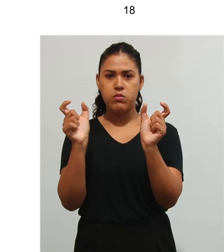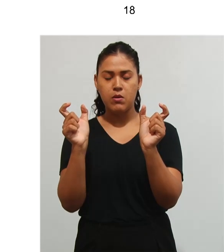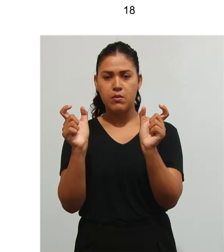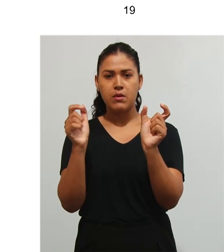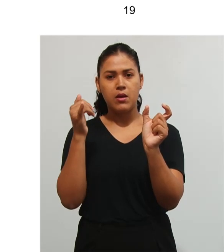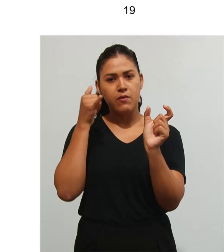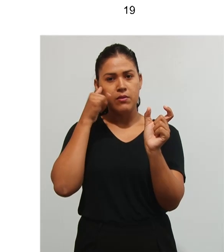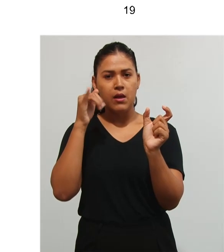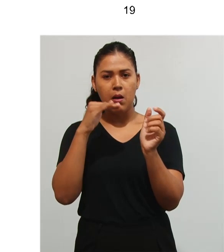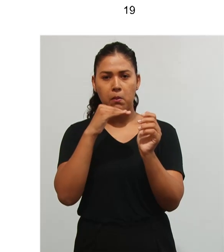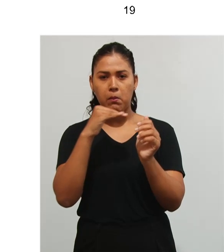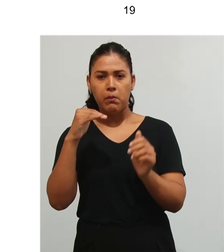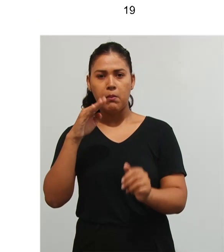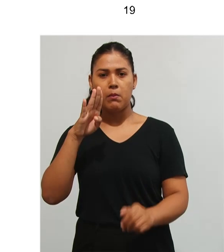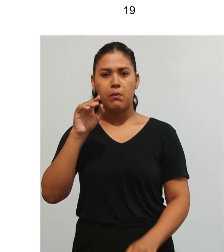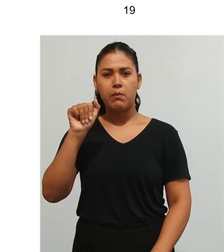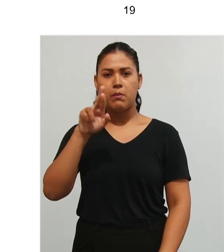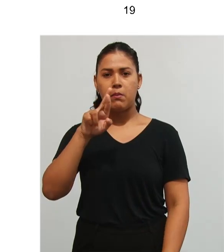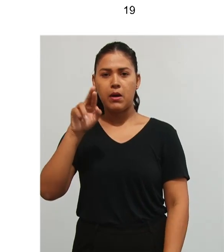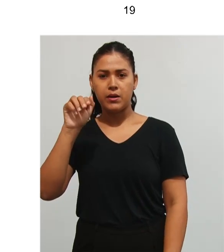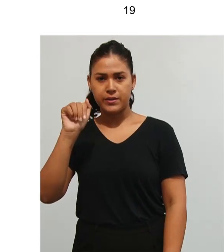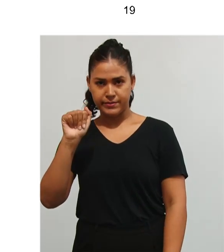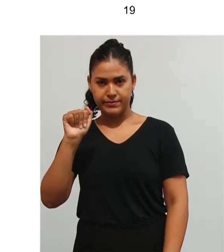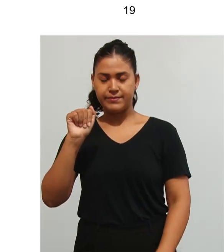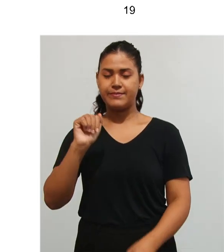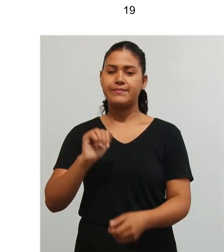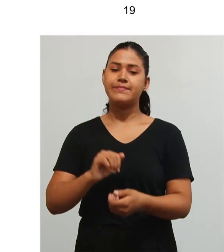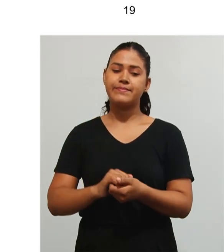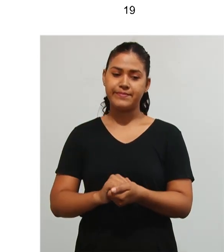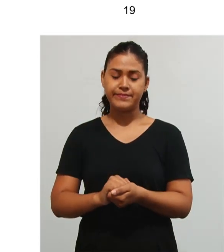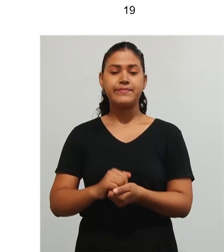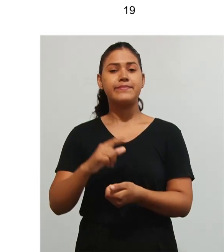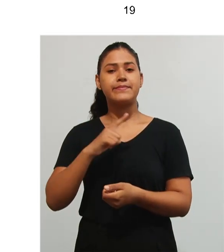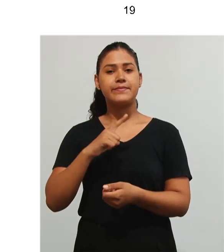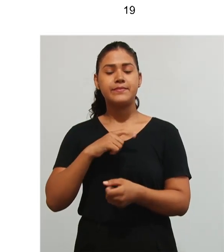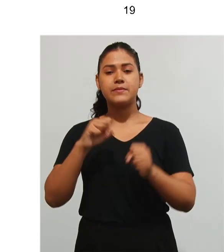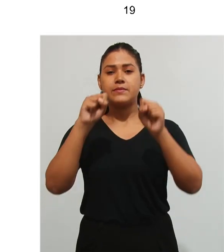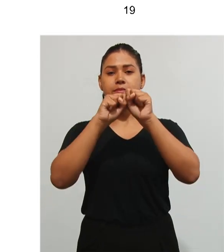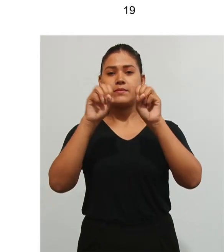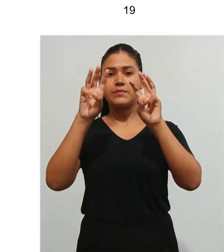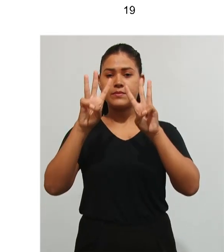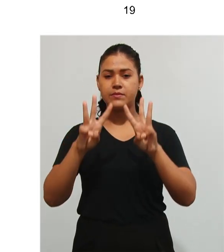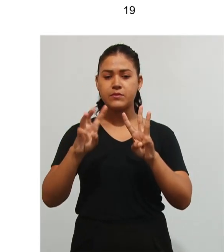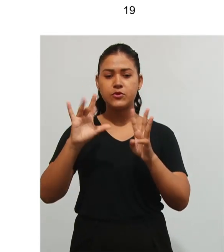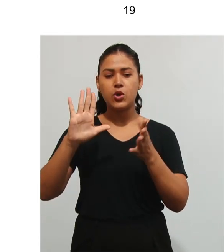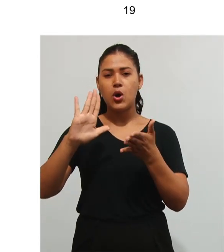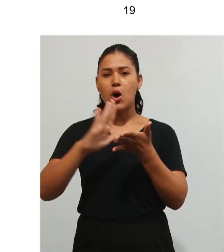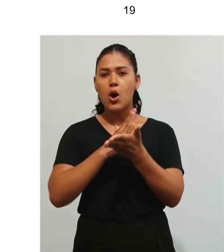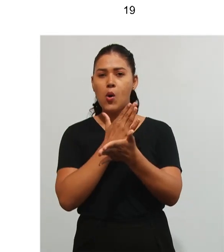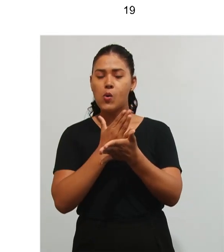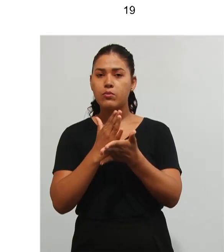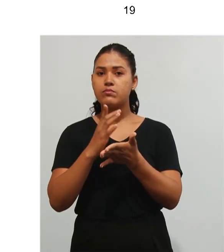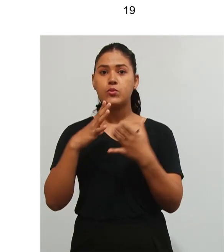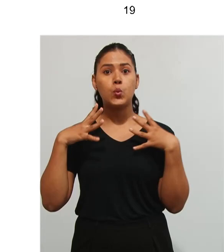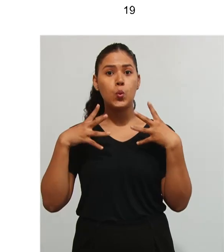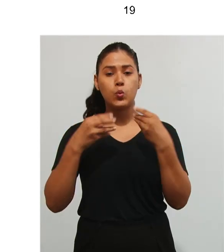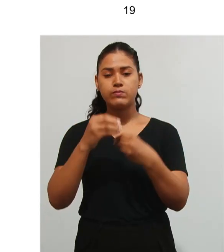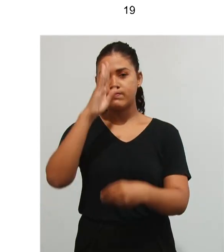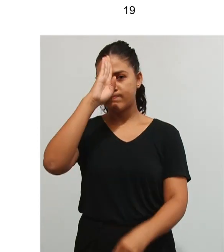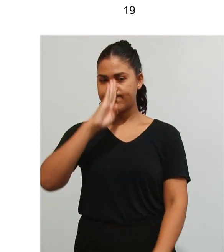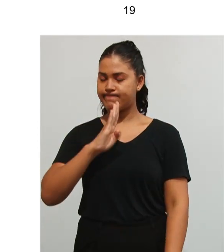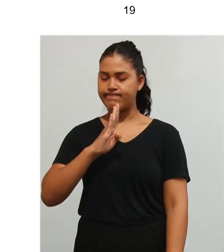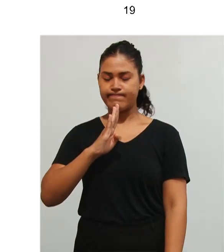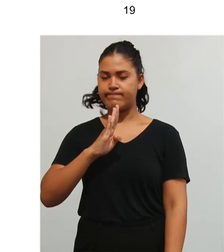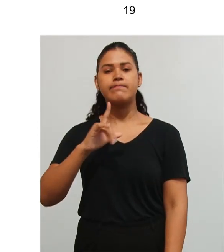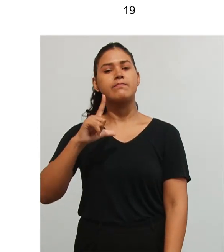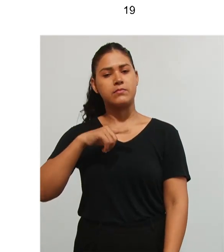barra. E aí nós temos aqui em relação à parte de software, né? Nem todos os softwares são totalmente gratuitos, como a gente